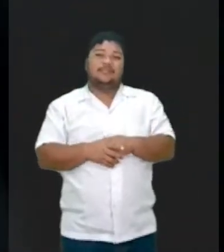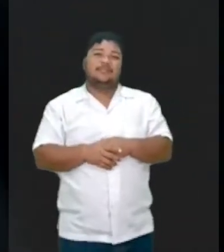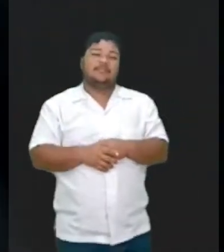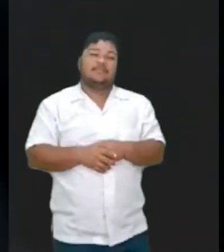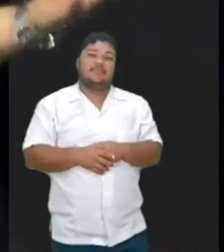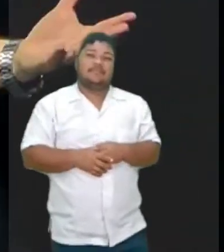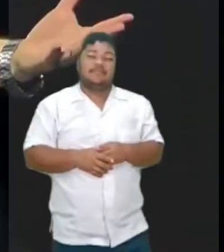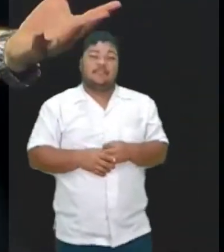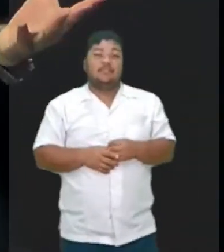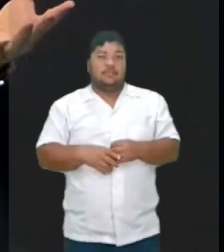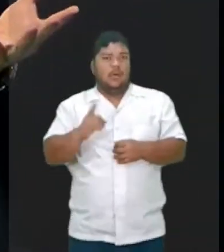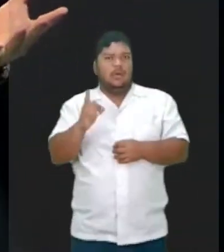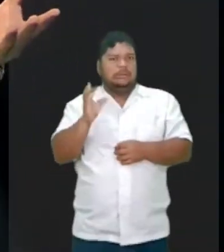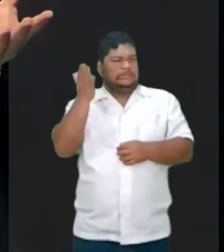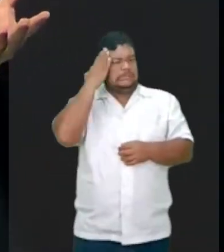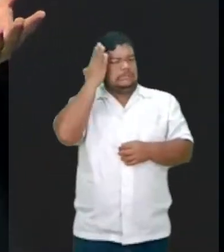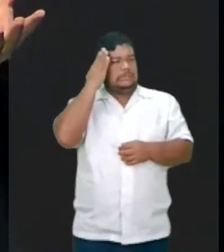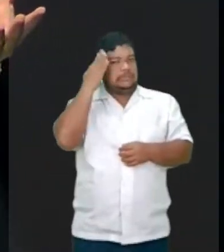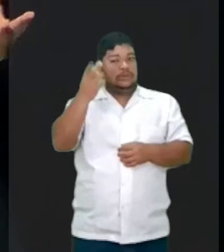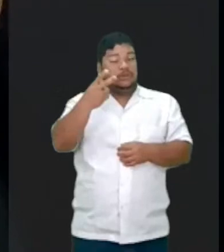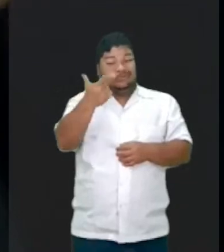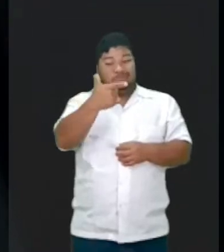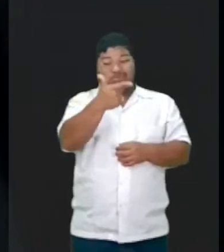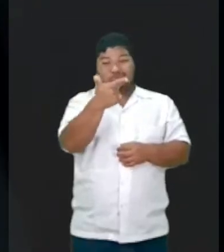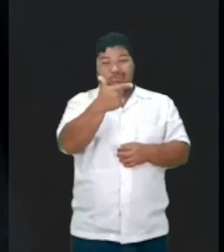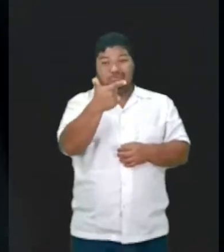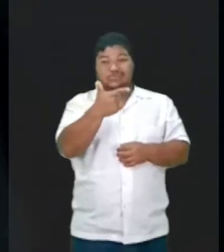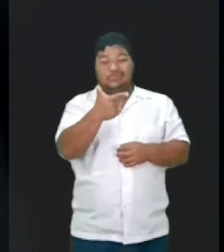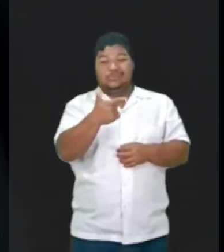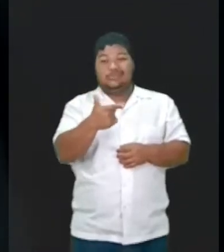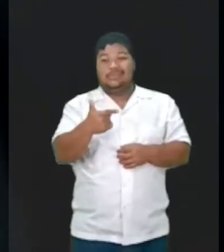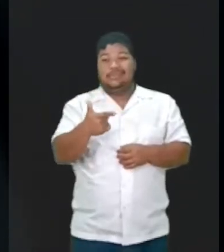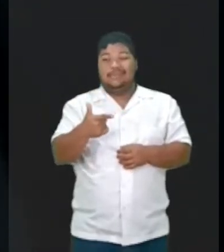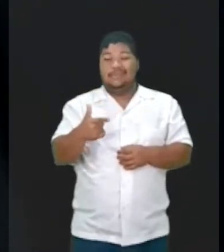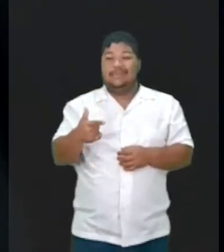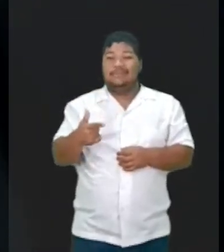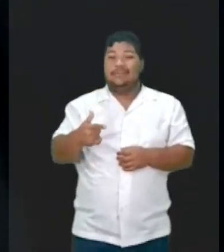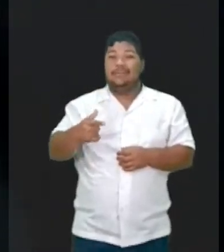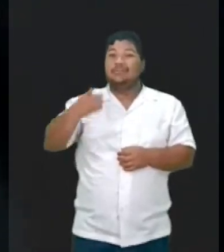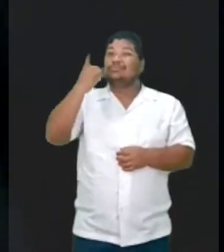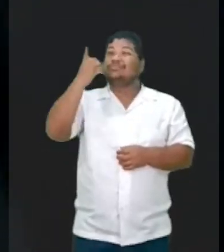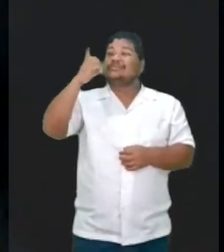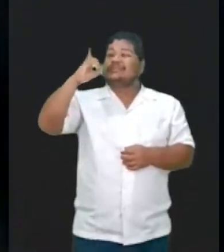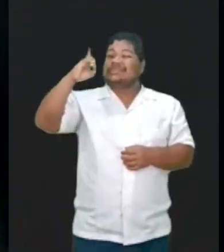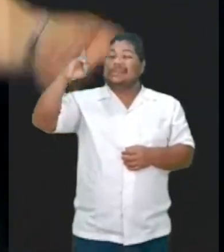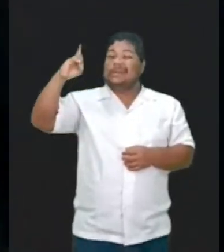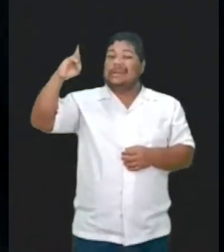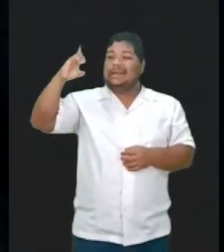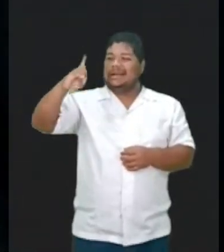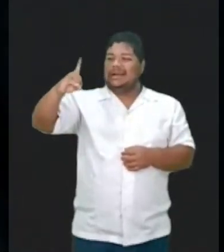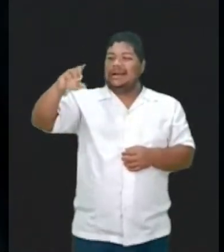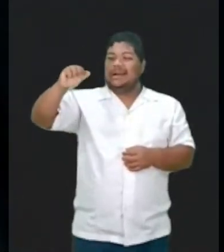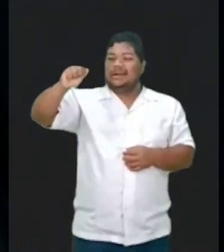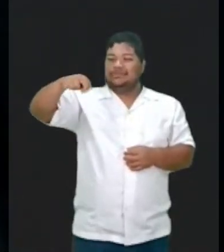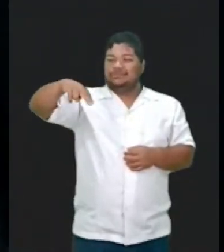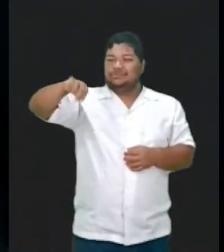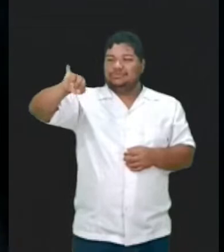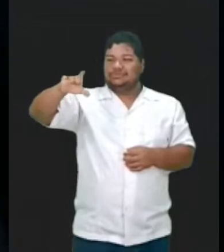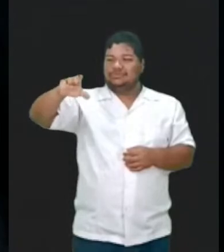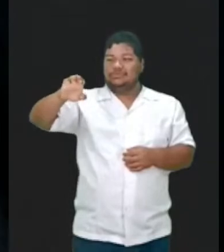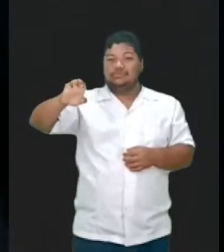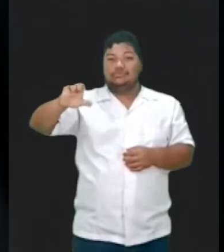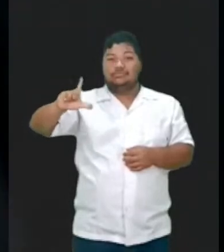nós sabemos perfeitamente que é o segundo momento. É aquele que Daniel fala e menciona.